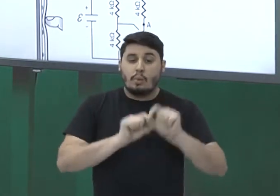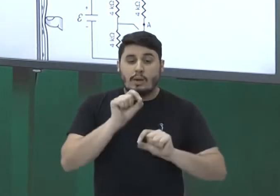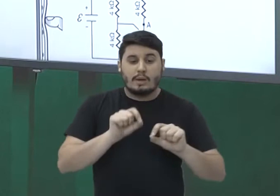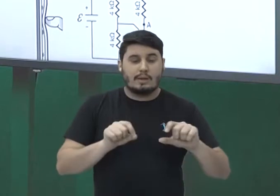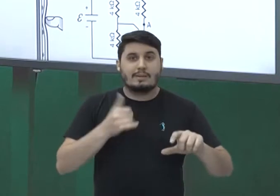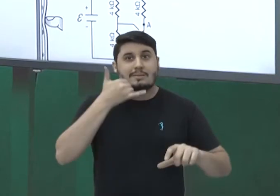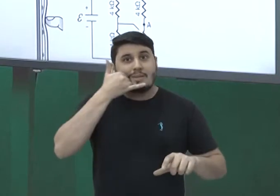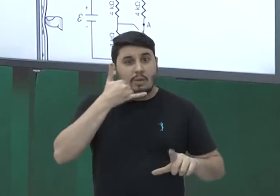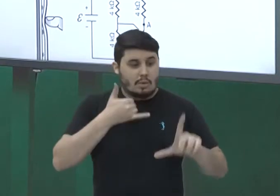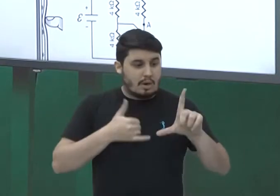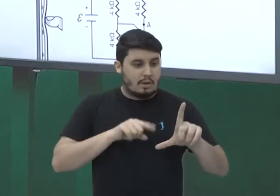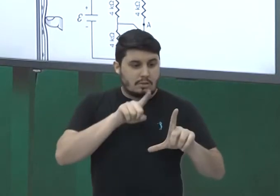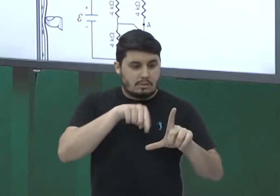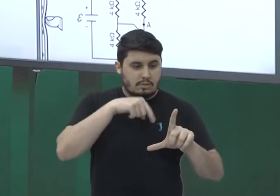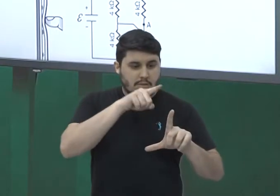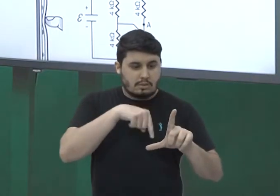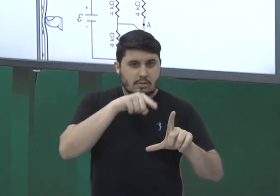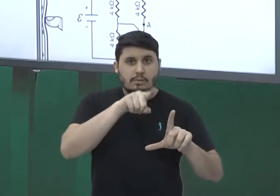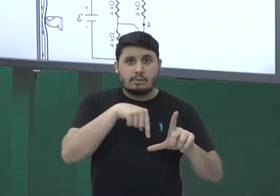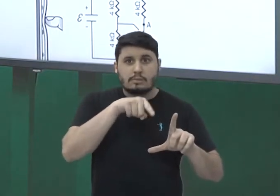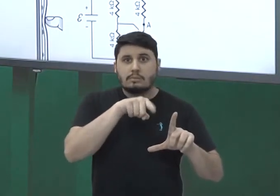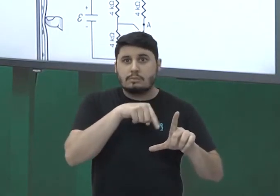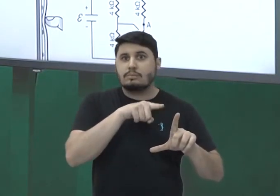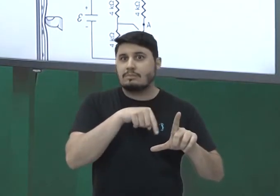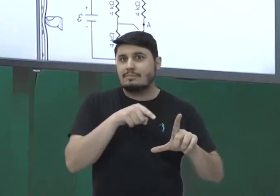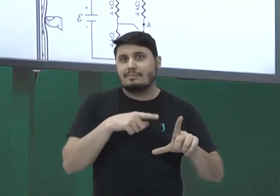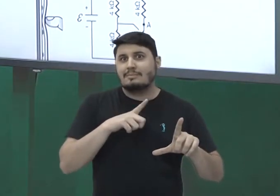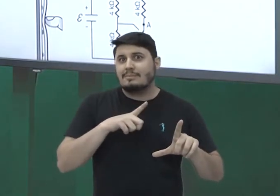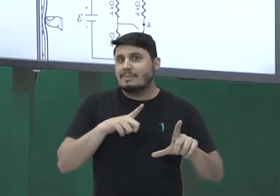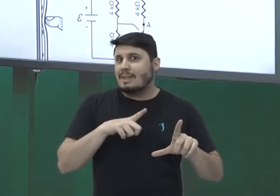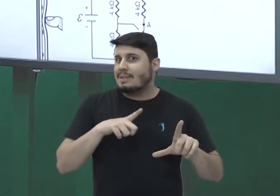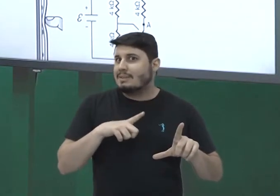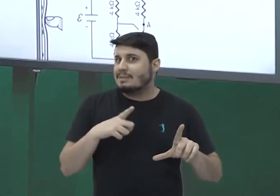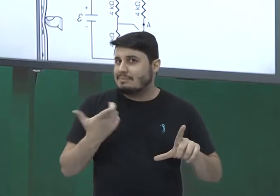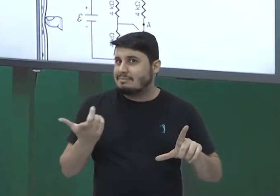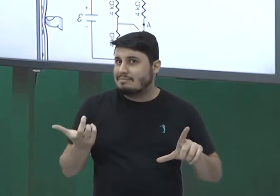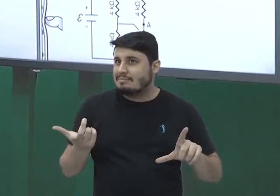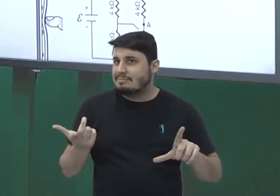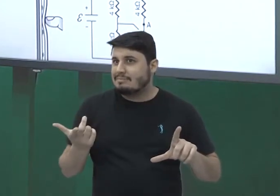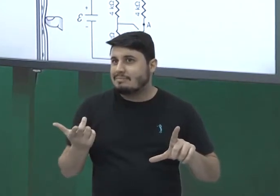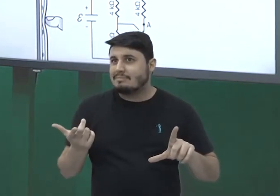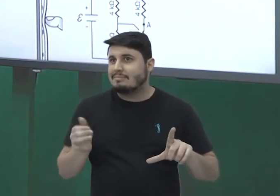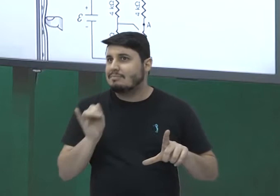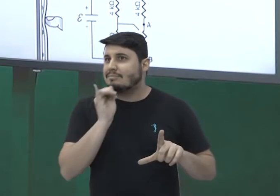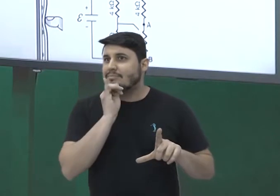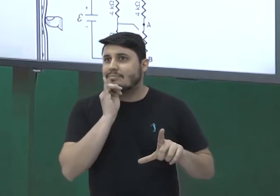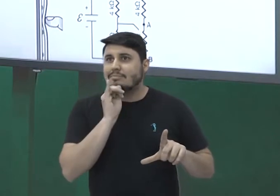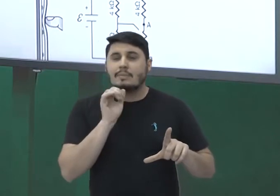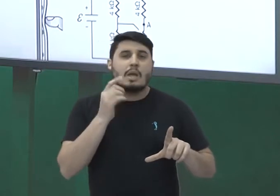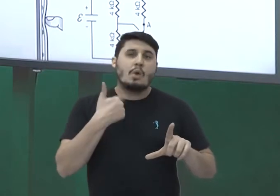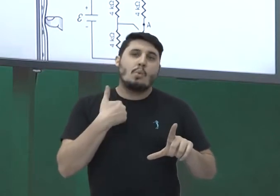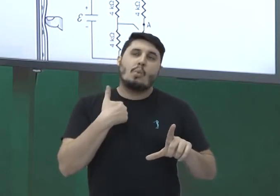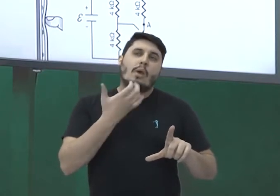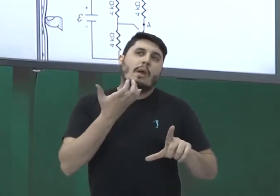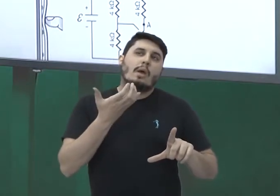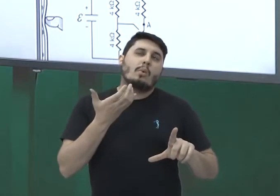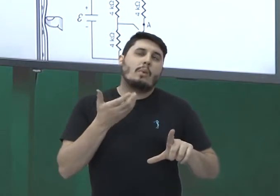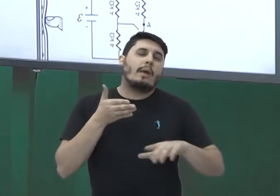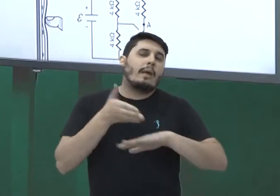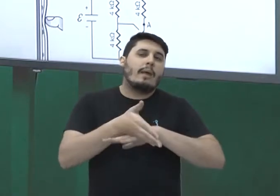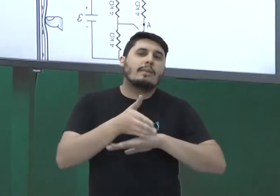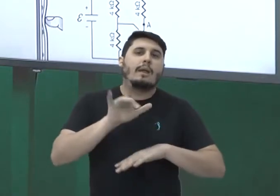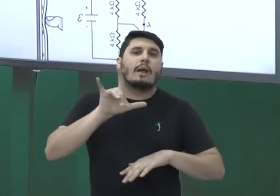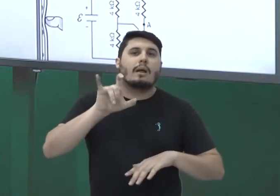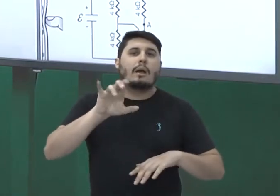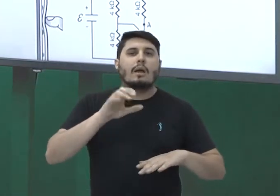tela onde a gente toca e ele vai fazer o que a gente, onde a gente tocou. Ah, eu quero abrir o Instagram, eu quero abrir o